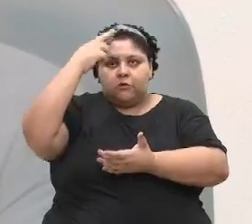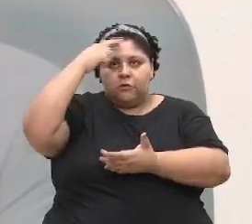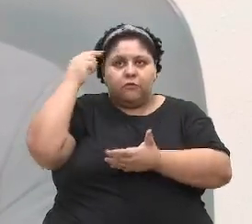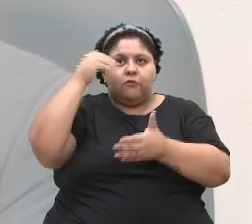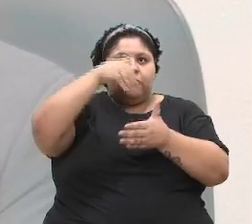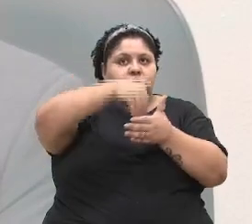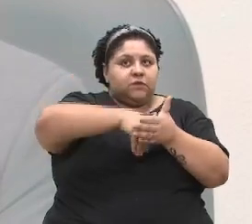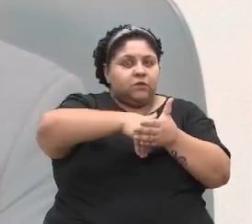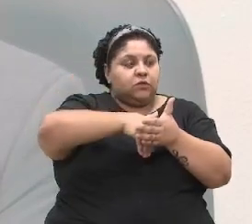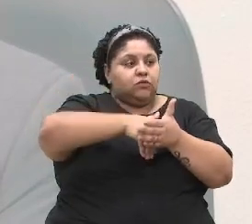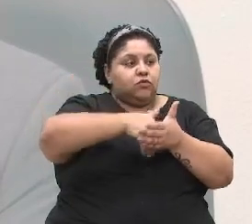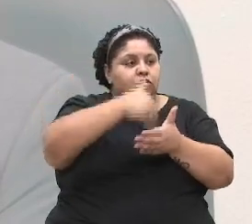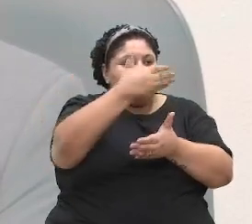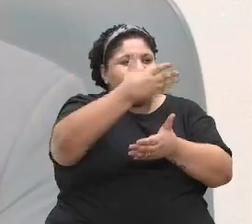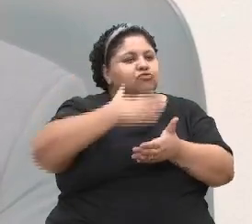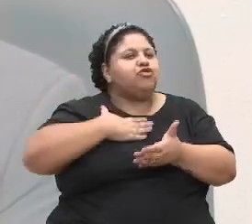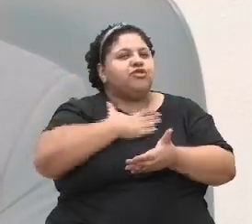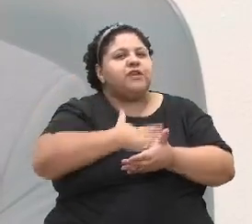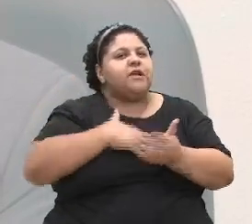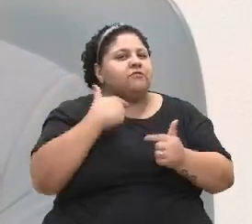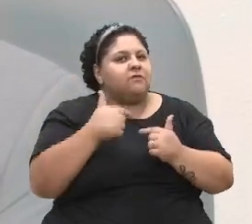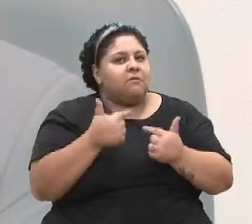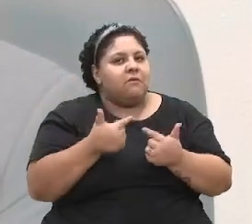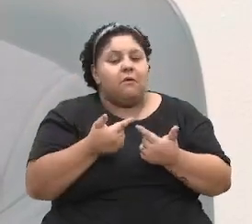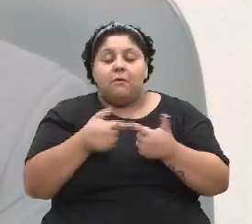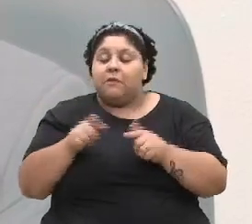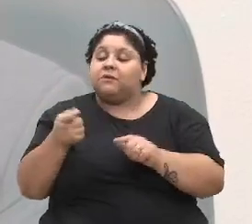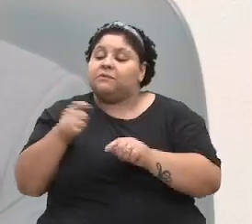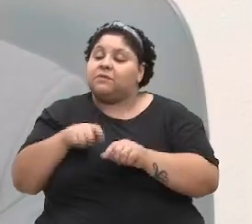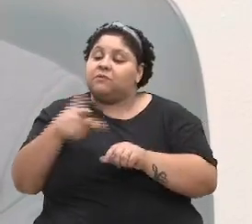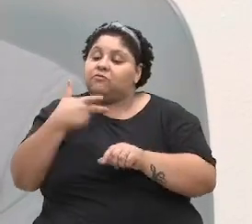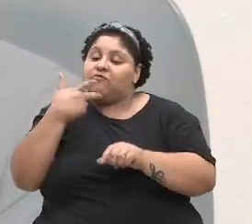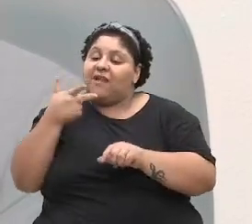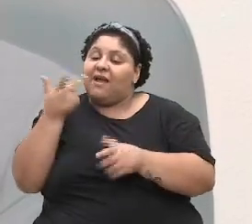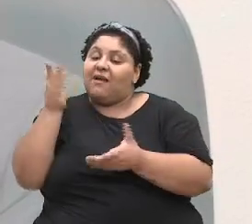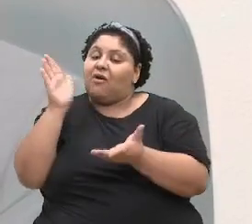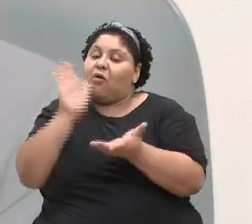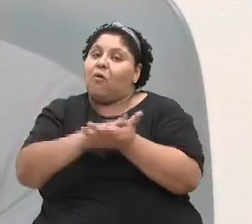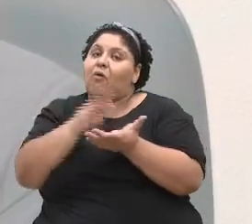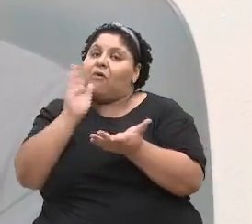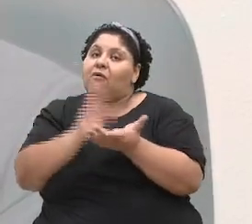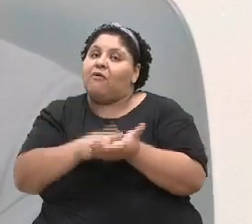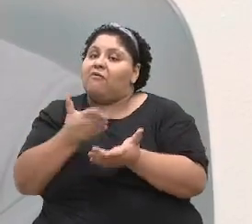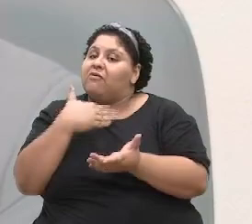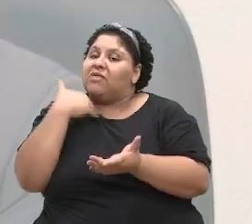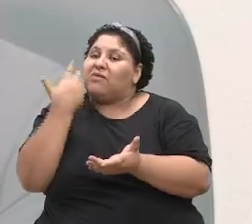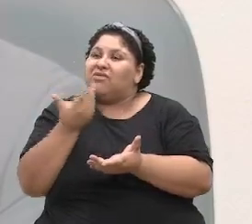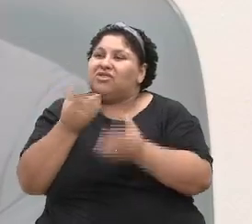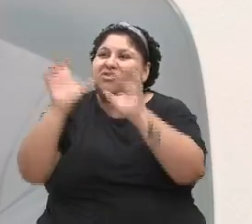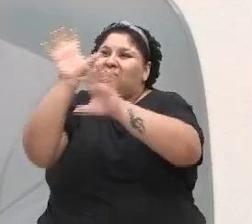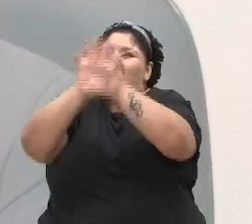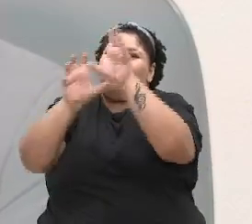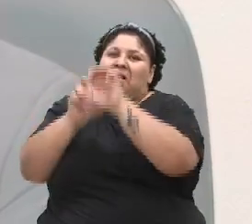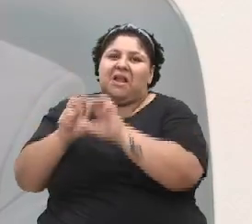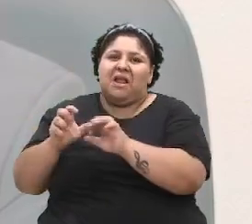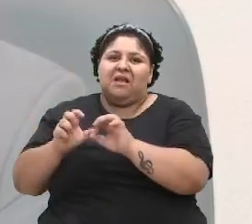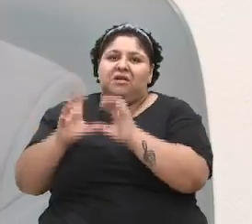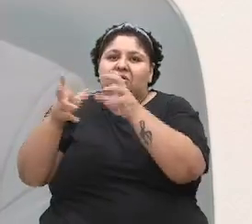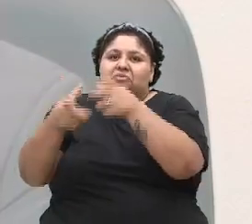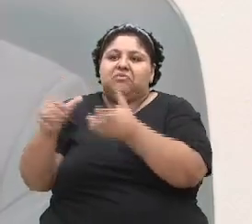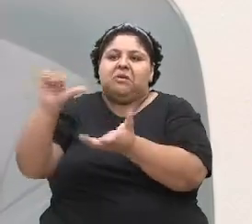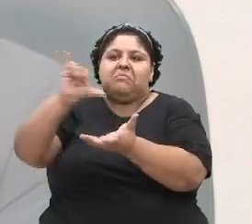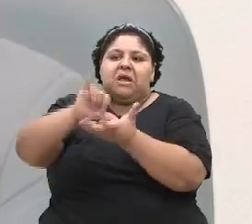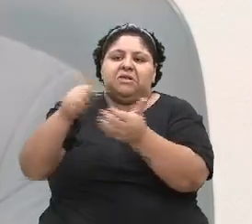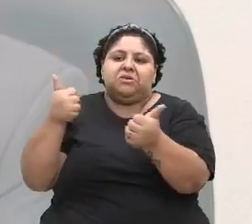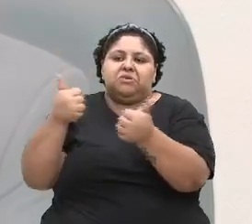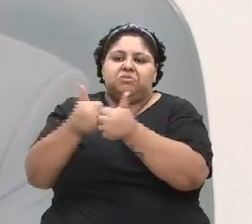forma de atuar, mas não posso deixar de fazer essa cobrança aqui, porque não adianta o senhor decorar toda a praça juntamente com o Sindigêneros